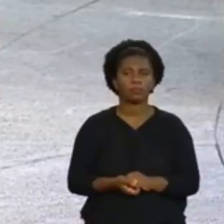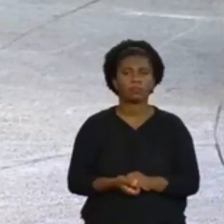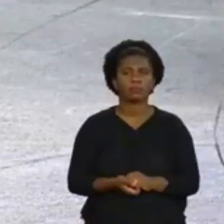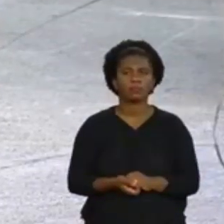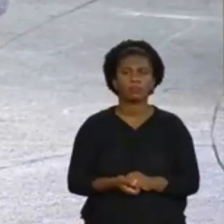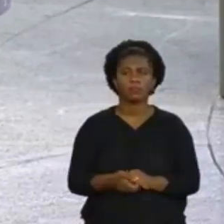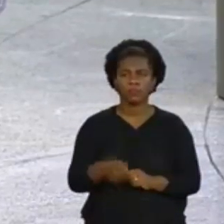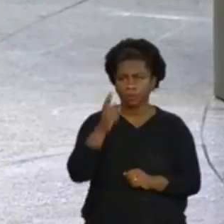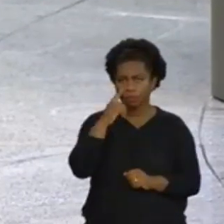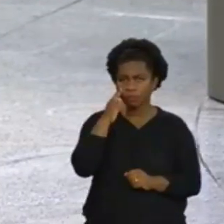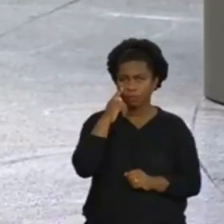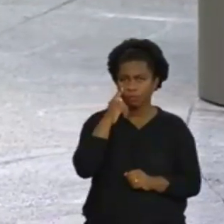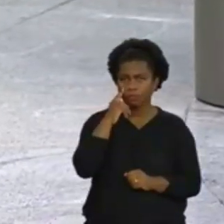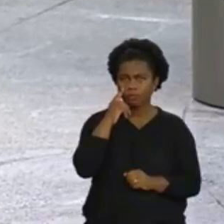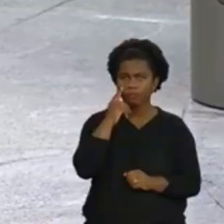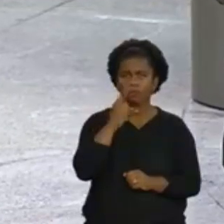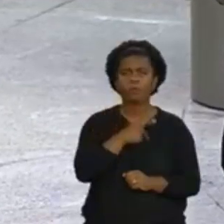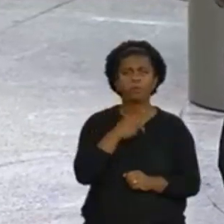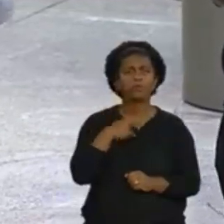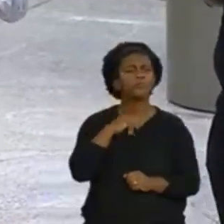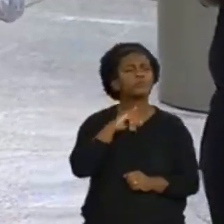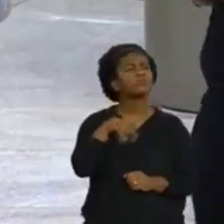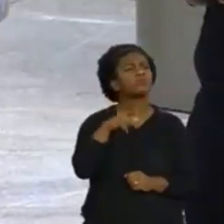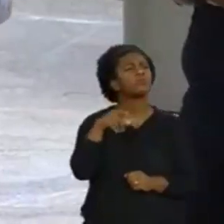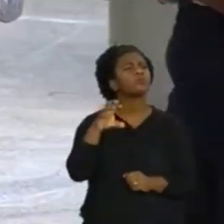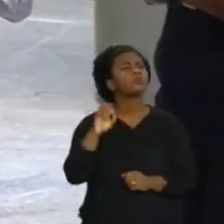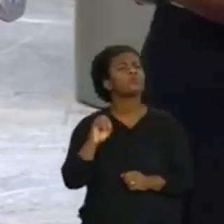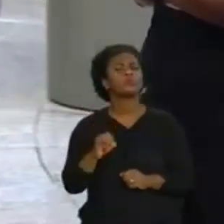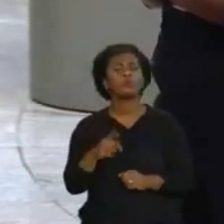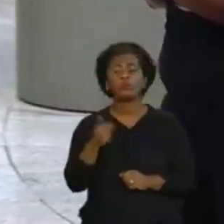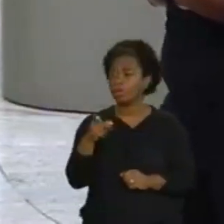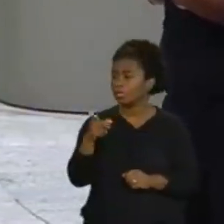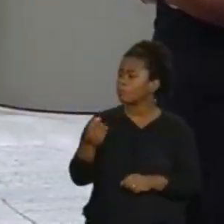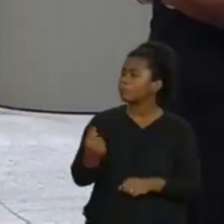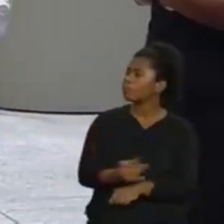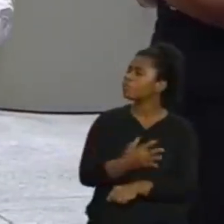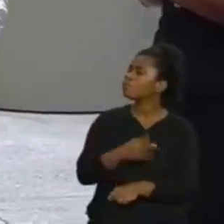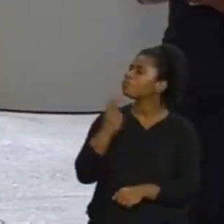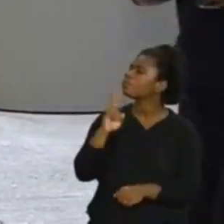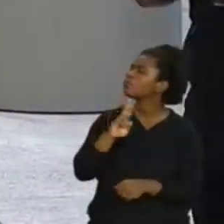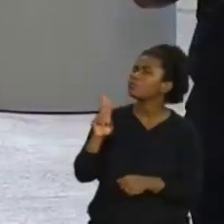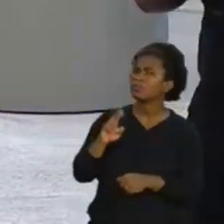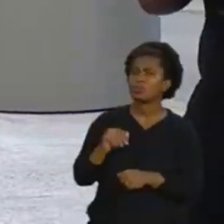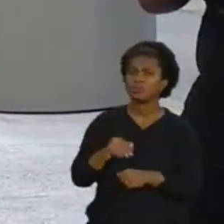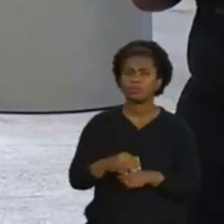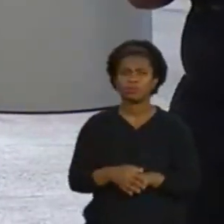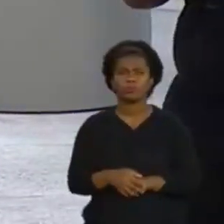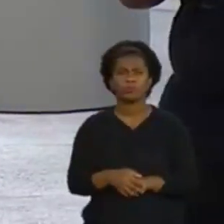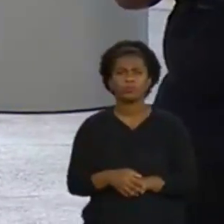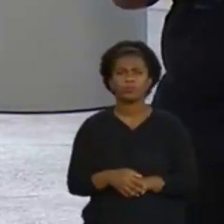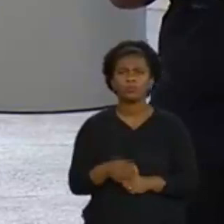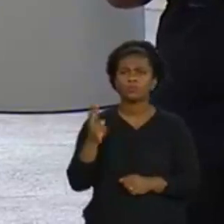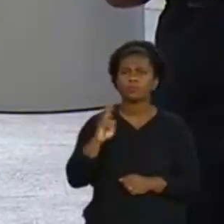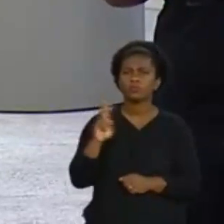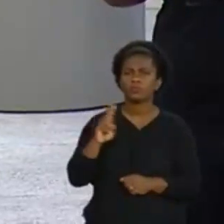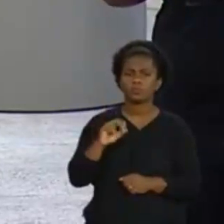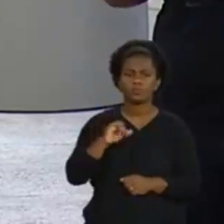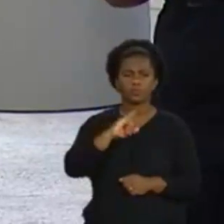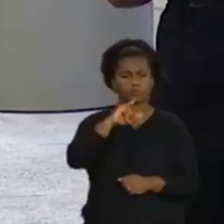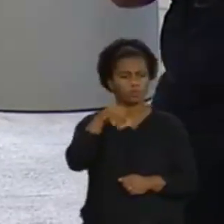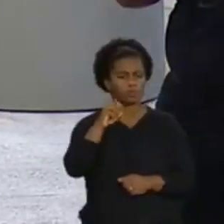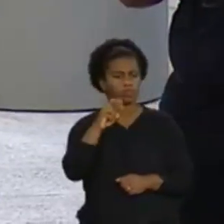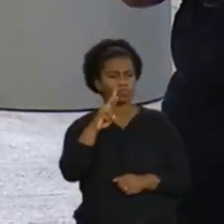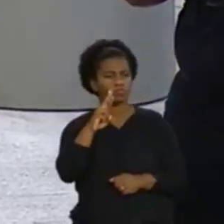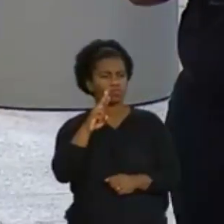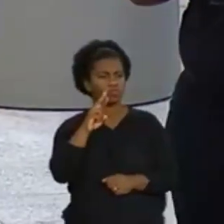Vem aqui, pastor João, olha que bacana. Ali também, segura aqui, ó. Ele está emocionado ali. Seu nome? Jorge. Ali, ó, peraí. Seu Jorge, nome? Jorge. Jorge,